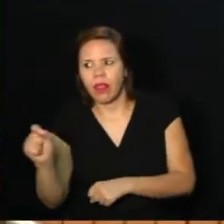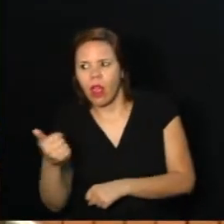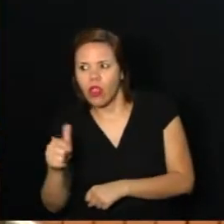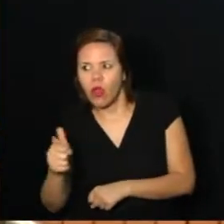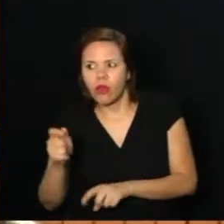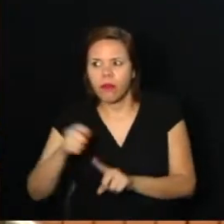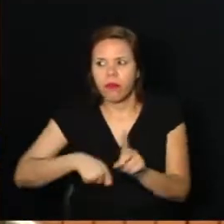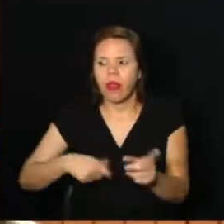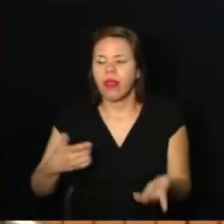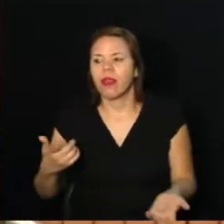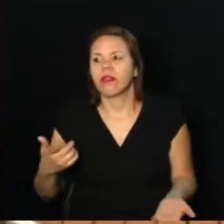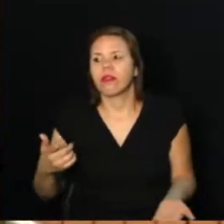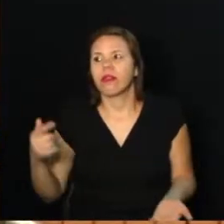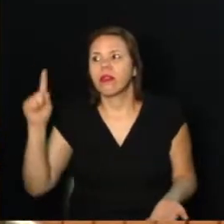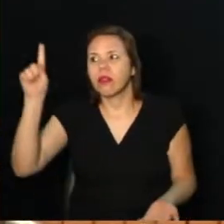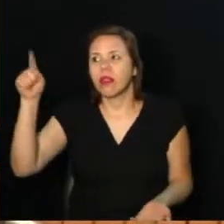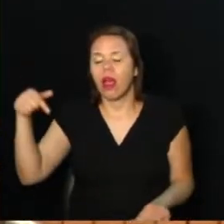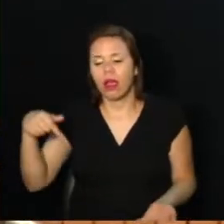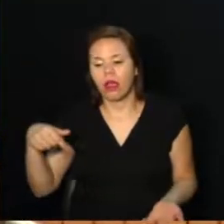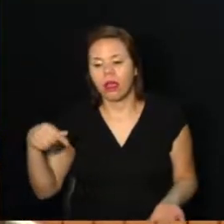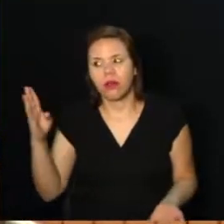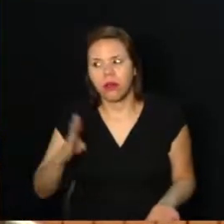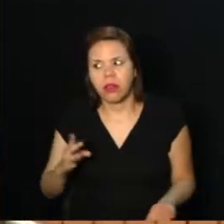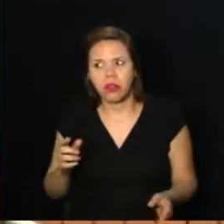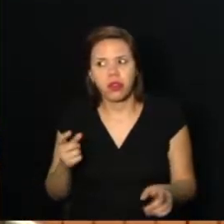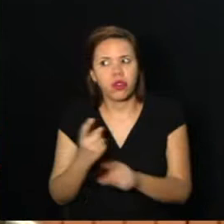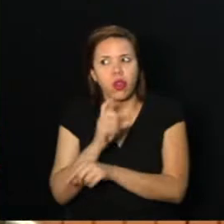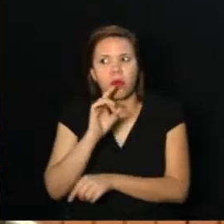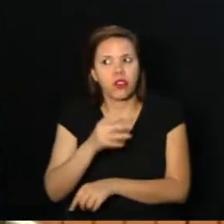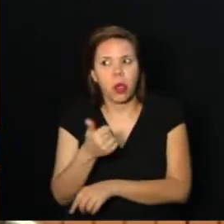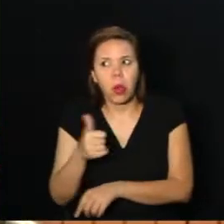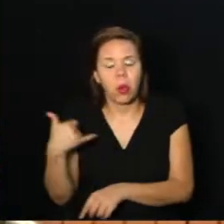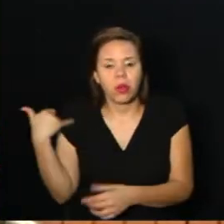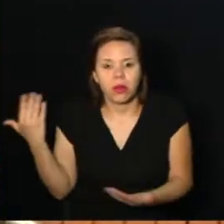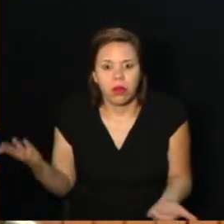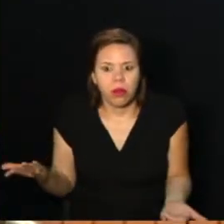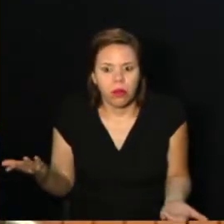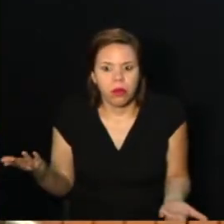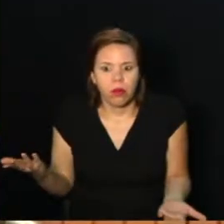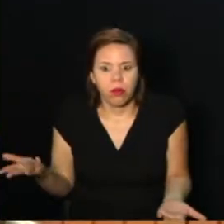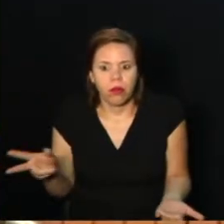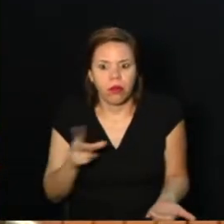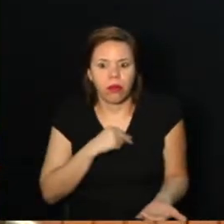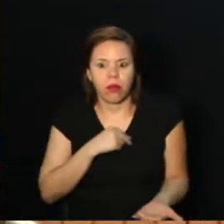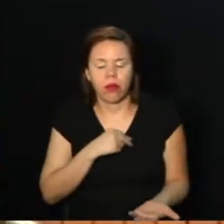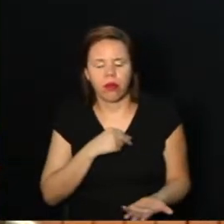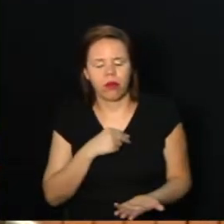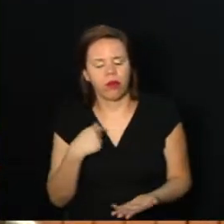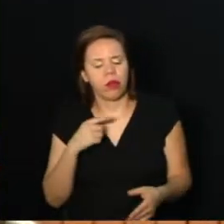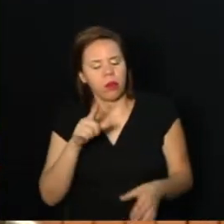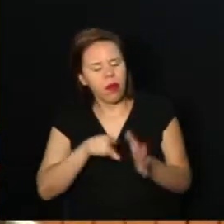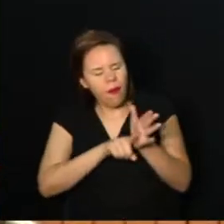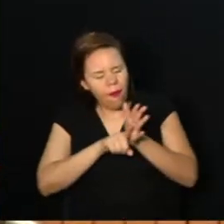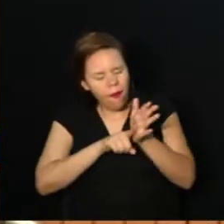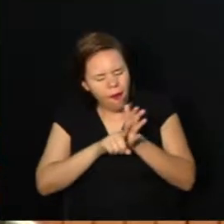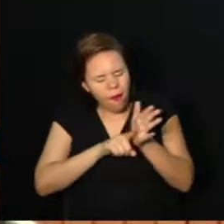então, falta o quê? Gente, depois nós começamos a puxar os dados aqui com o vereador Marcelo Silva,